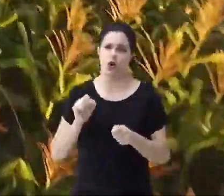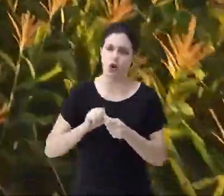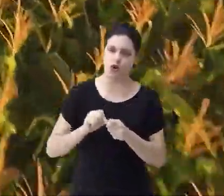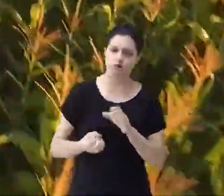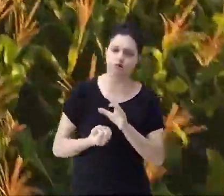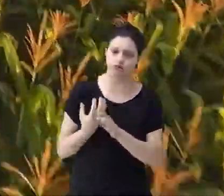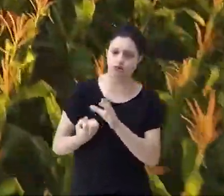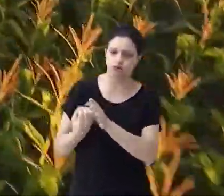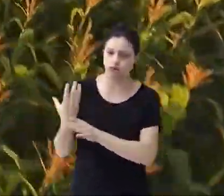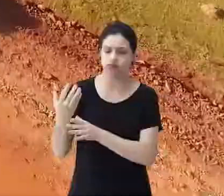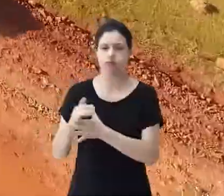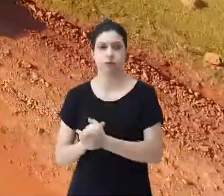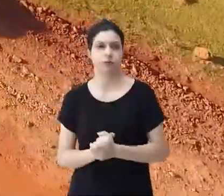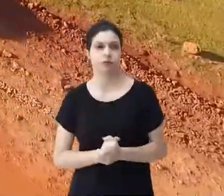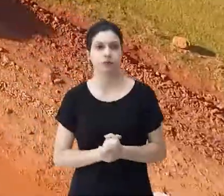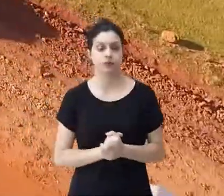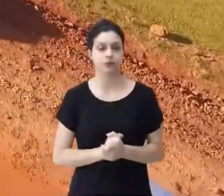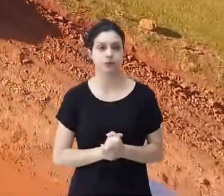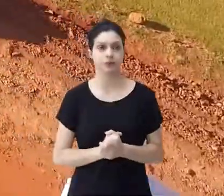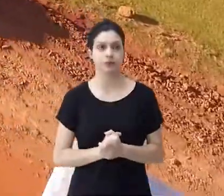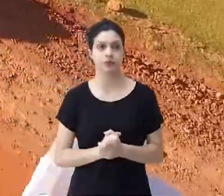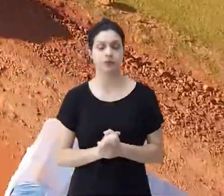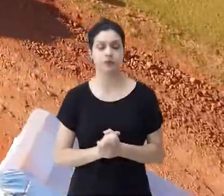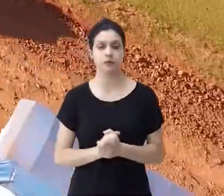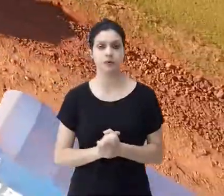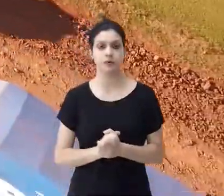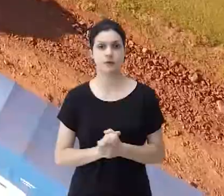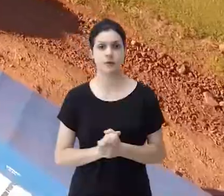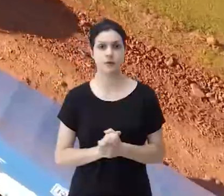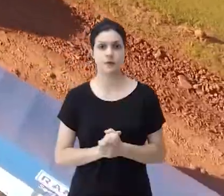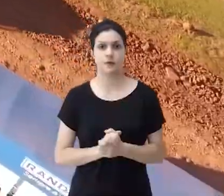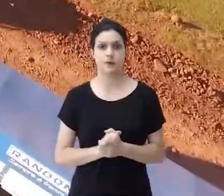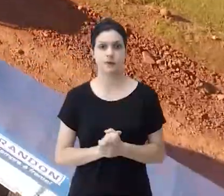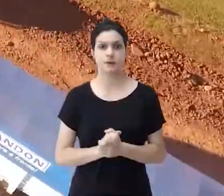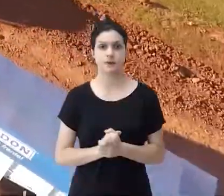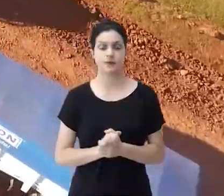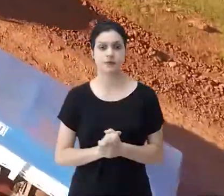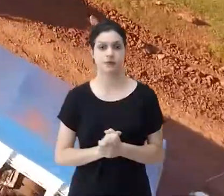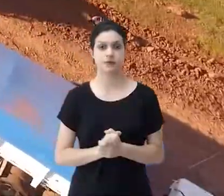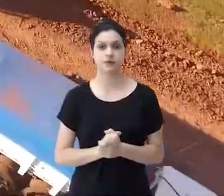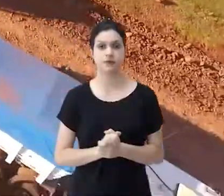exatamente onde ele pode produzir, o que ele pode produzir.